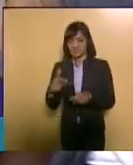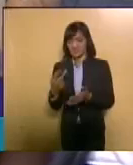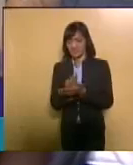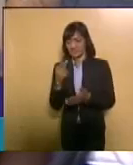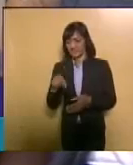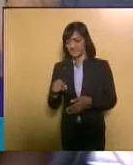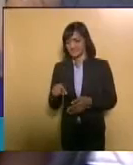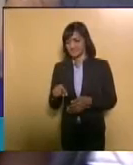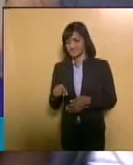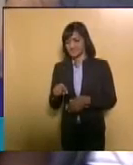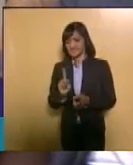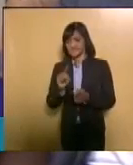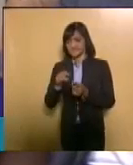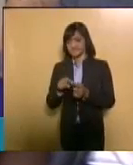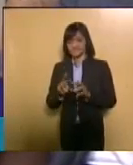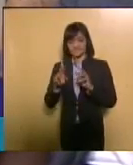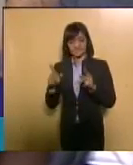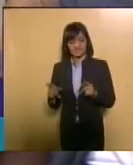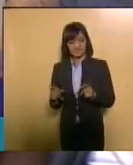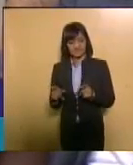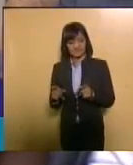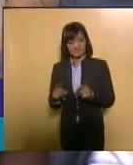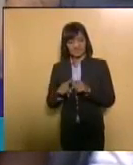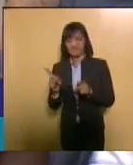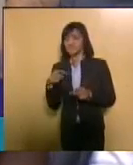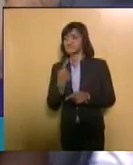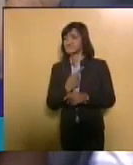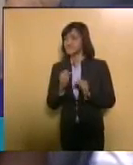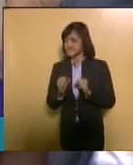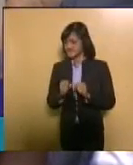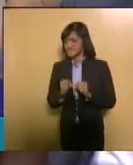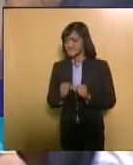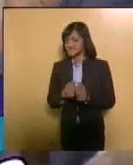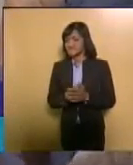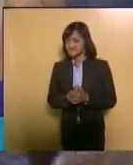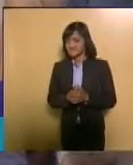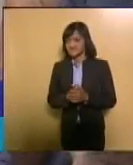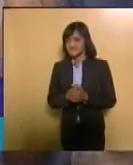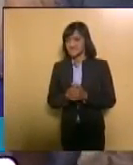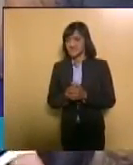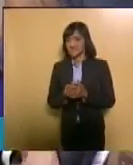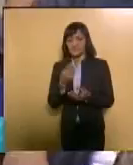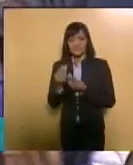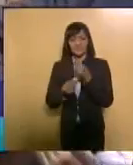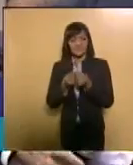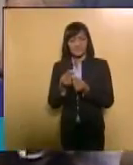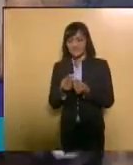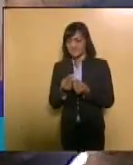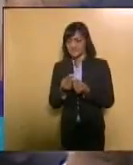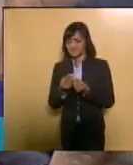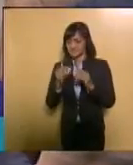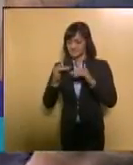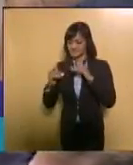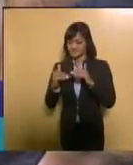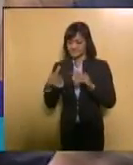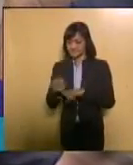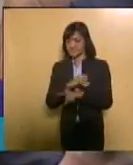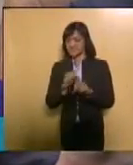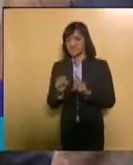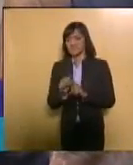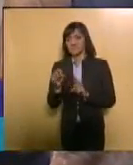aqui que não era o objetivo e e mas que a a gente pudesse aproximar essa linguagem mesmo tanto com o movimento social que aqui tá